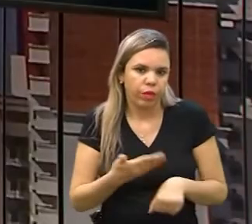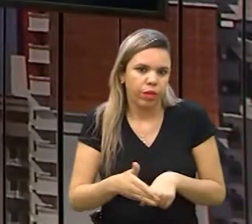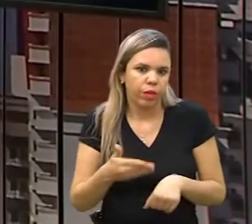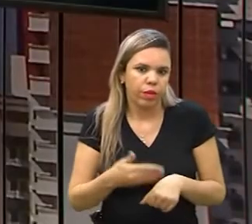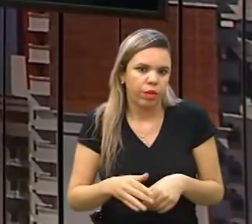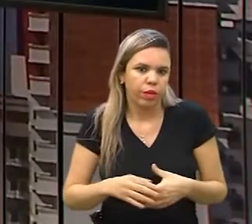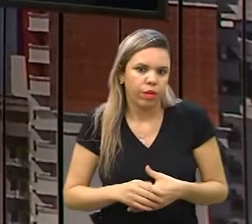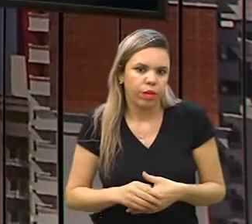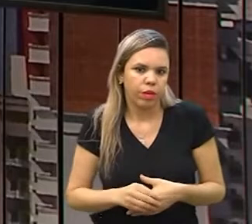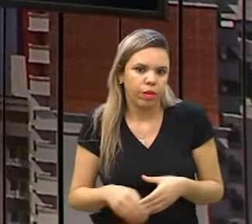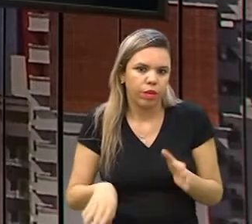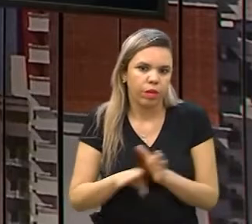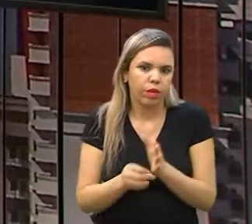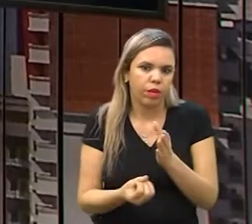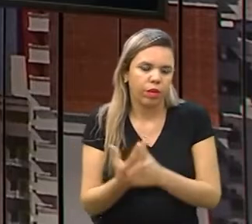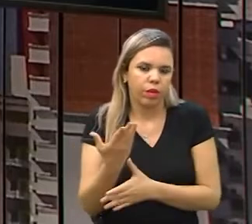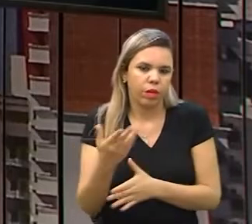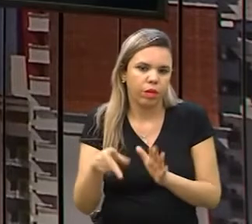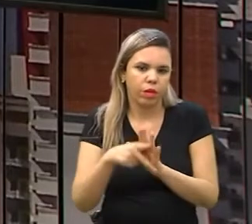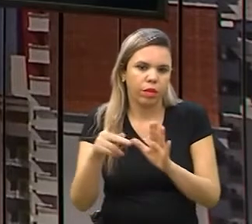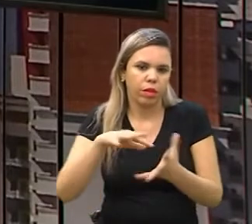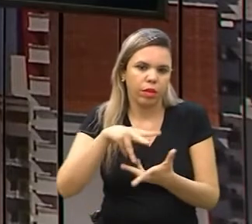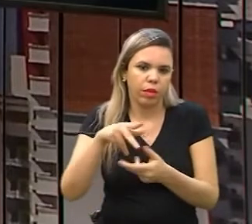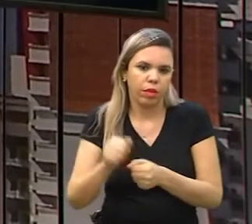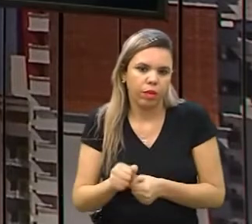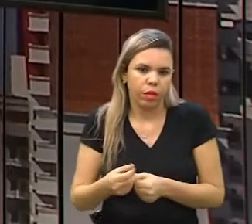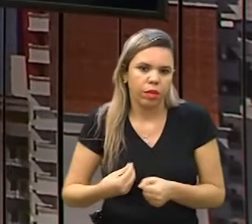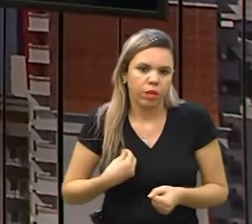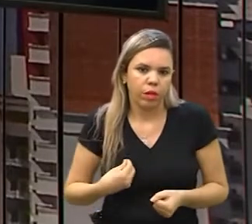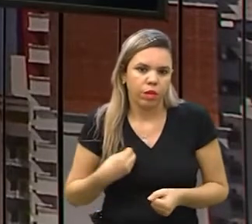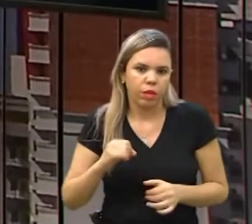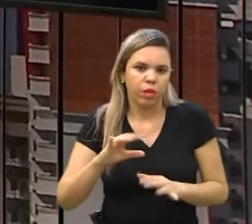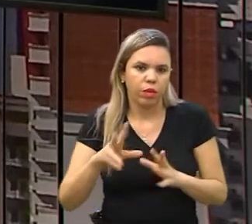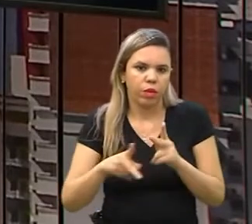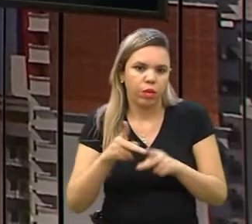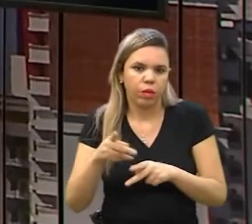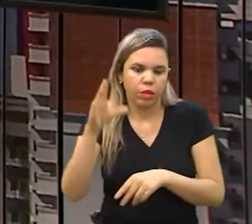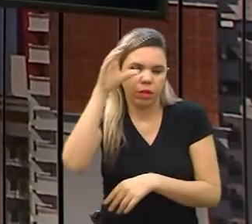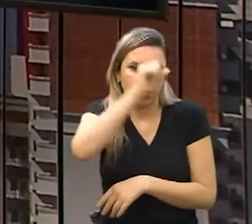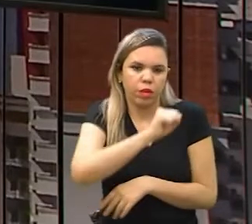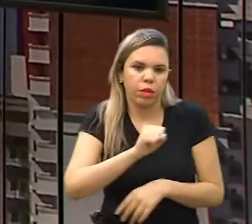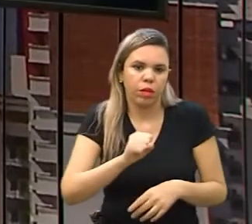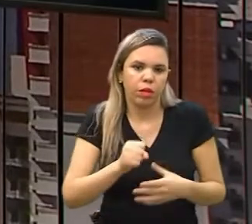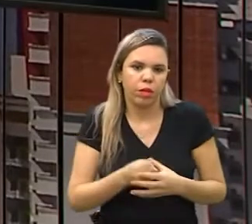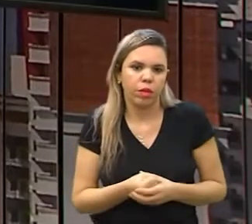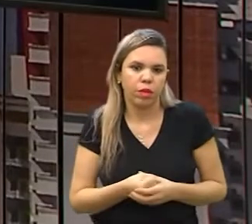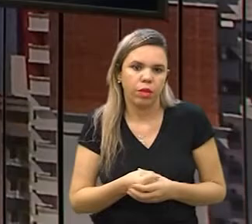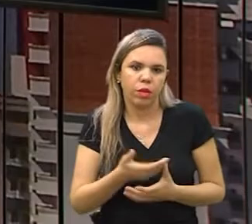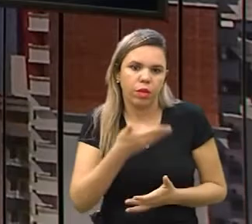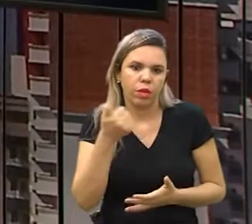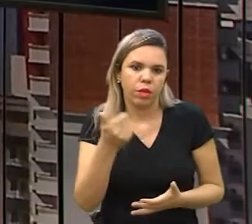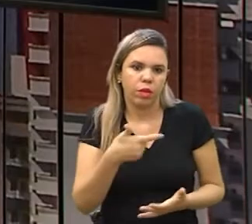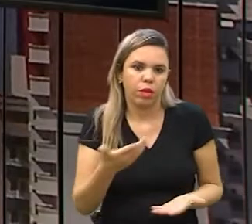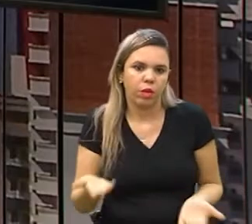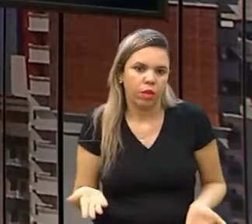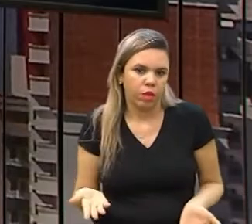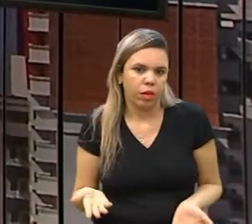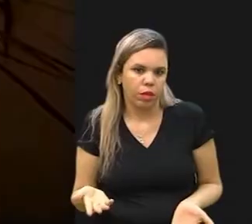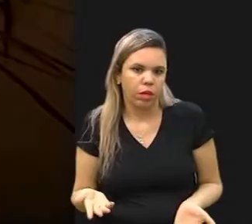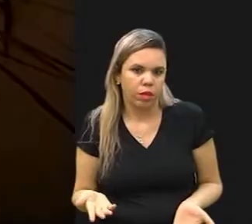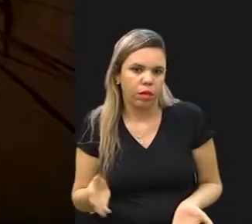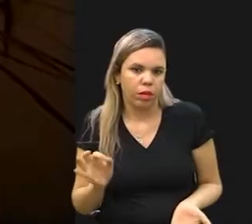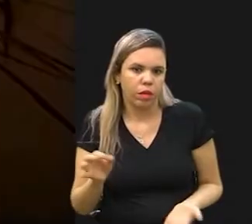de uma prática que vem a contribuir com o próprio planeta em que a gente está vivendo. Se todo mundo aprendesse um pouquinho, já ia estar melhor, né,